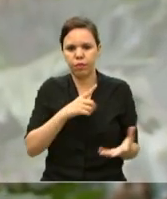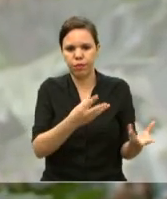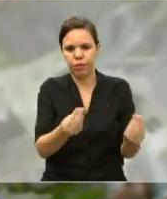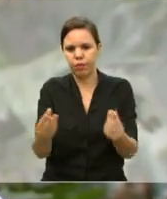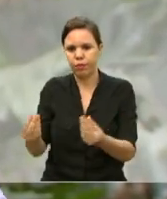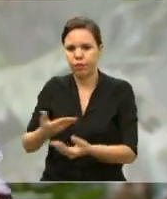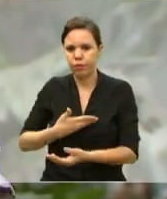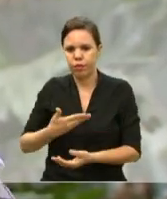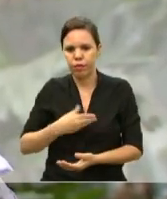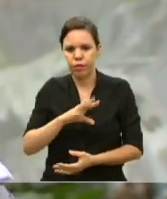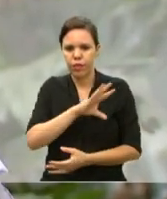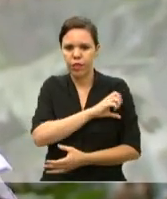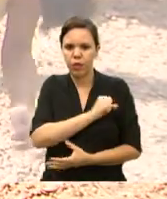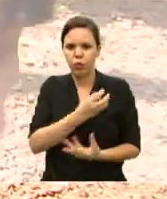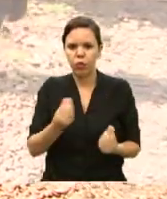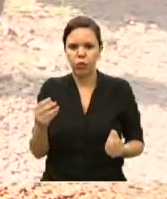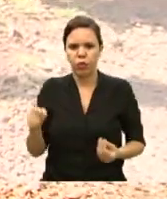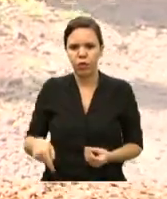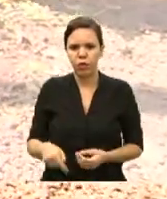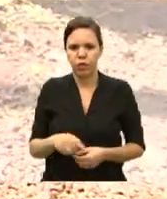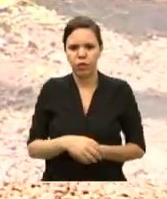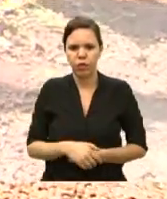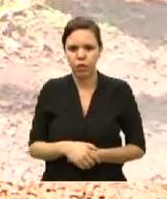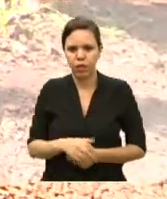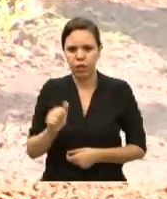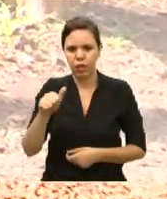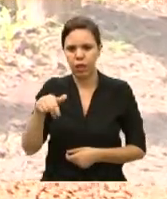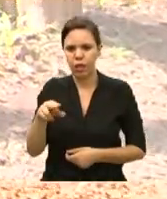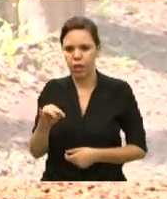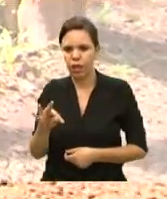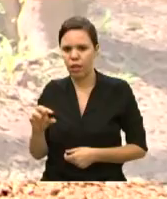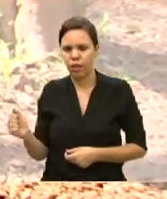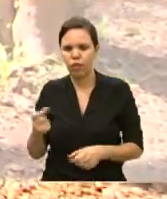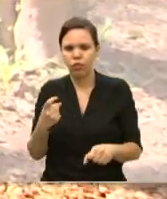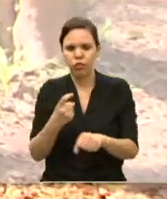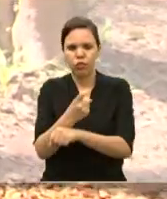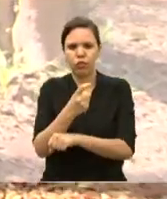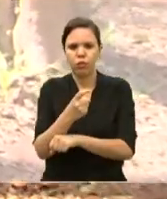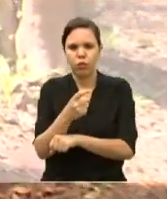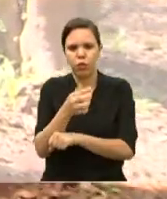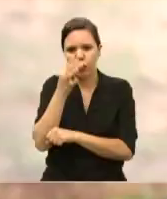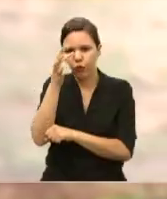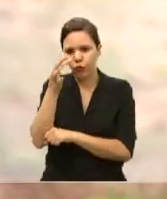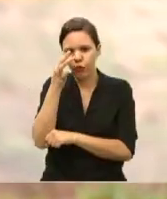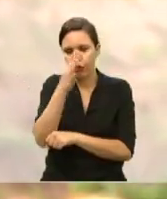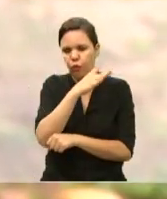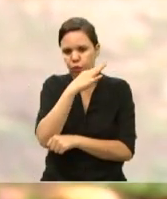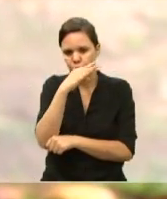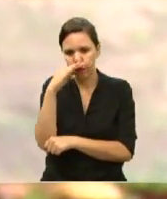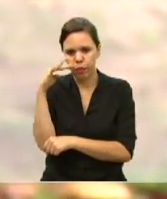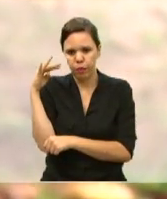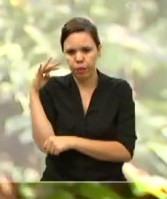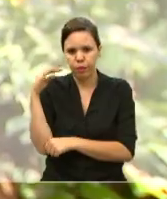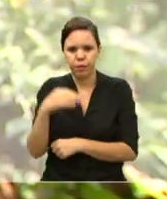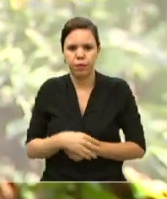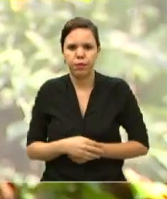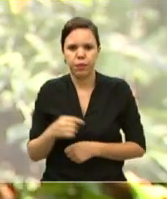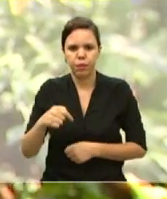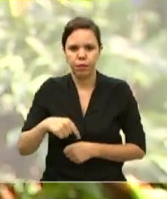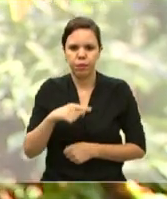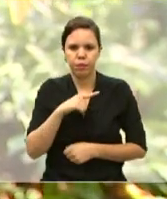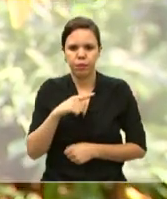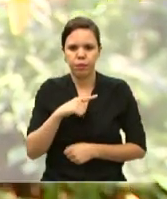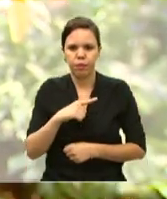muitos amigos, eu amo muito aqui. Aqui, Anitta descobre o cheirinho das flores e muito mais.